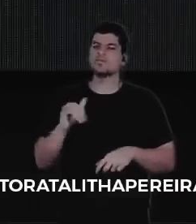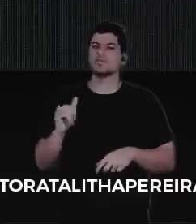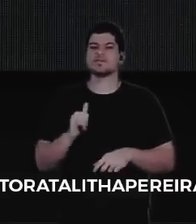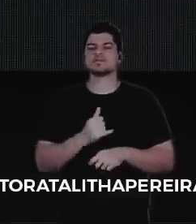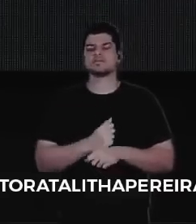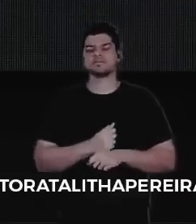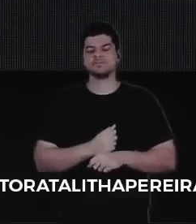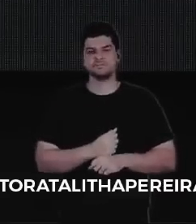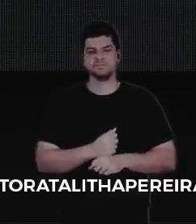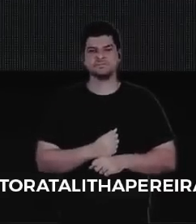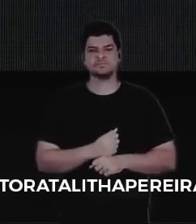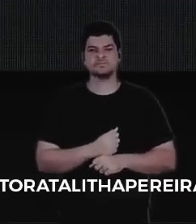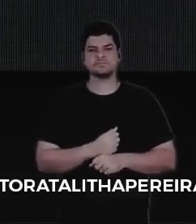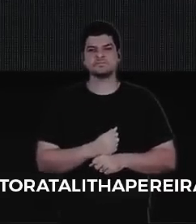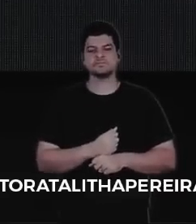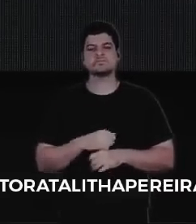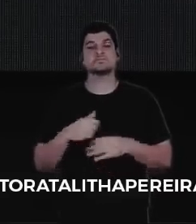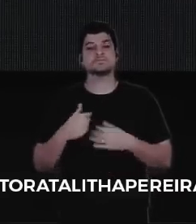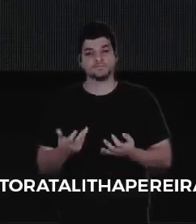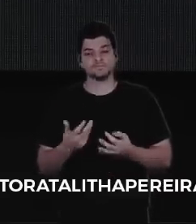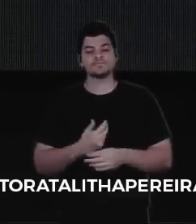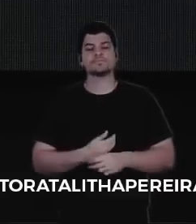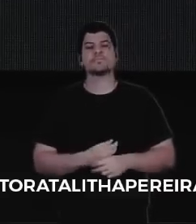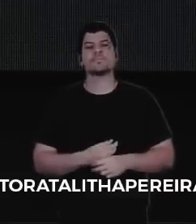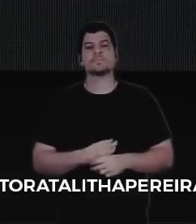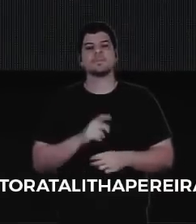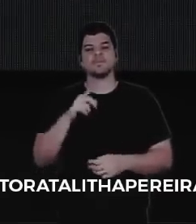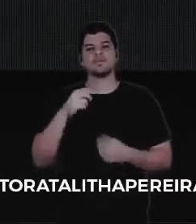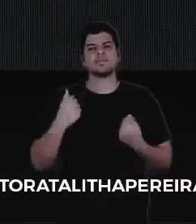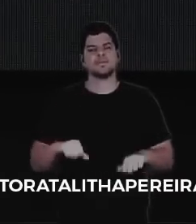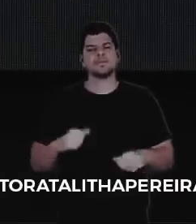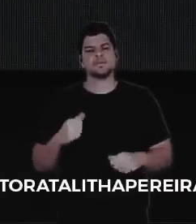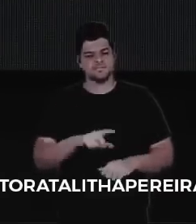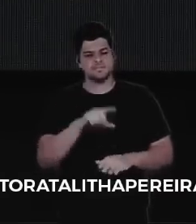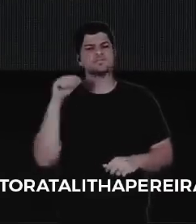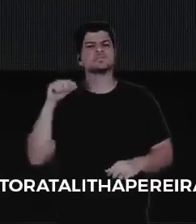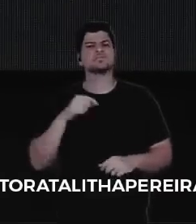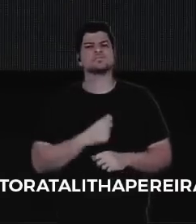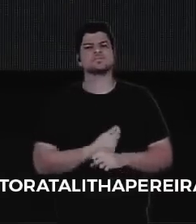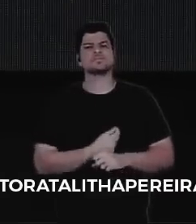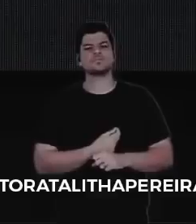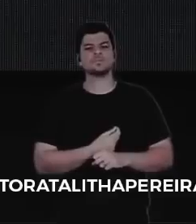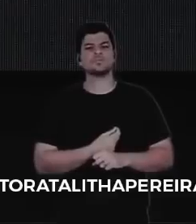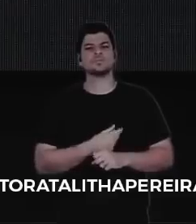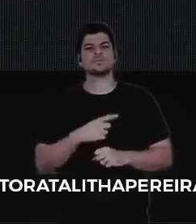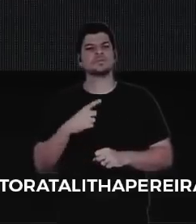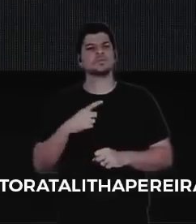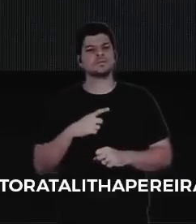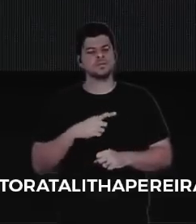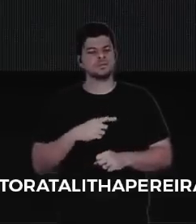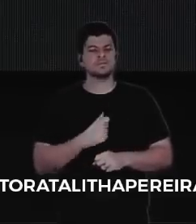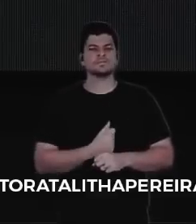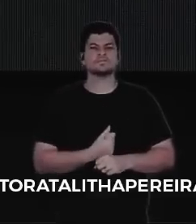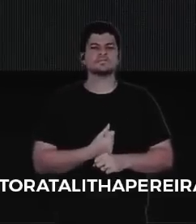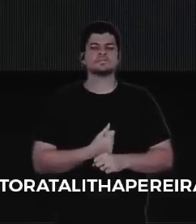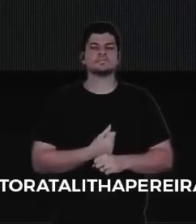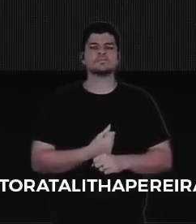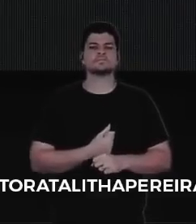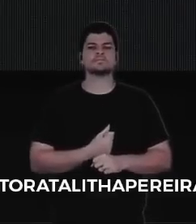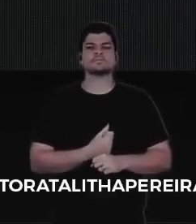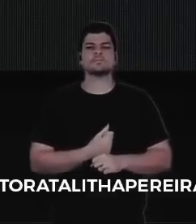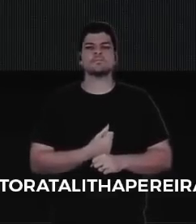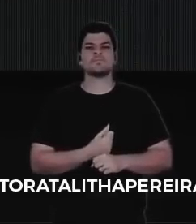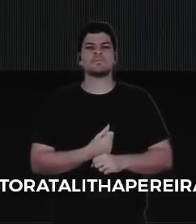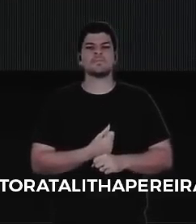hoje. Para isso, você vai ter que tomar uma decisão de arrancar o